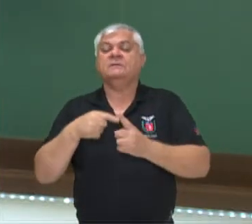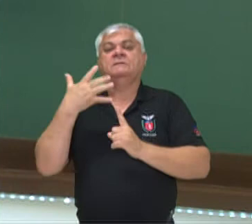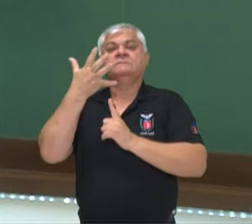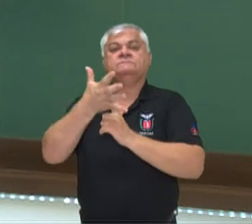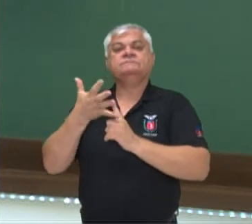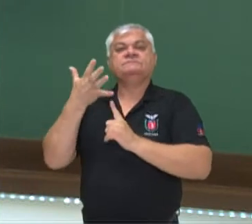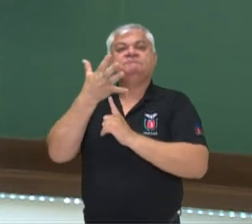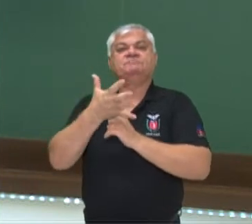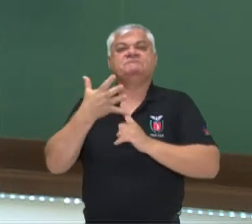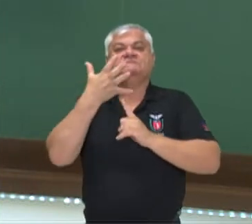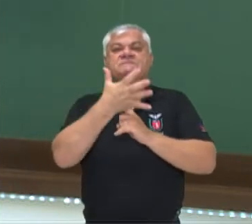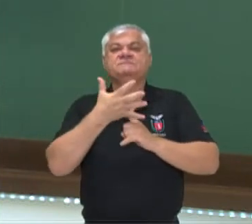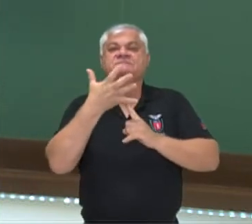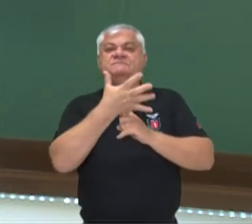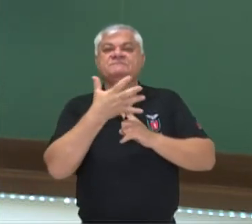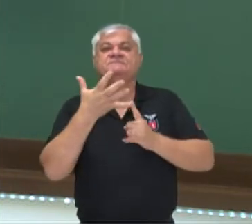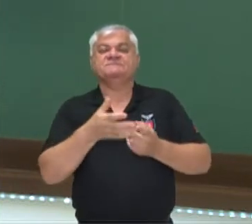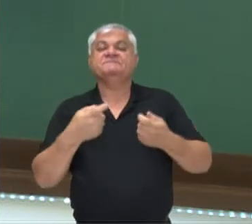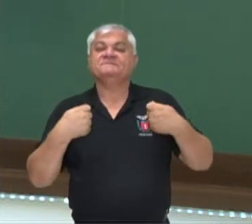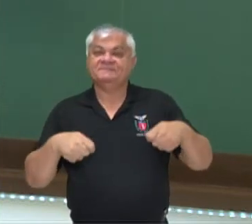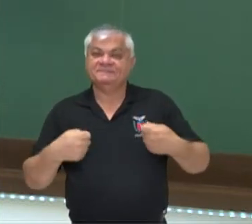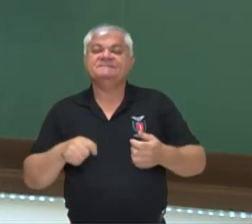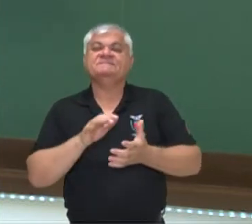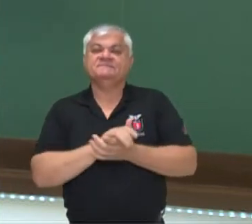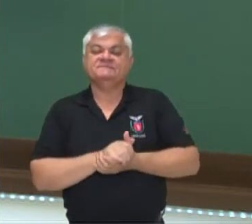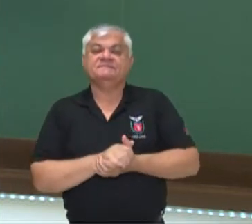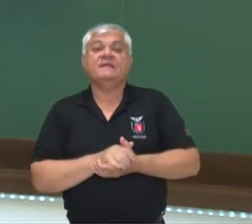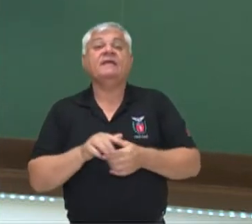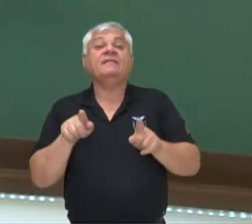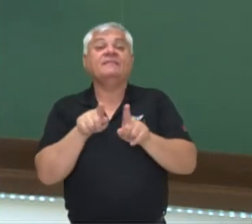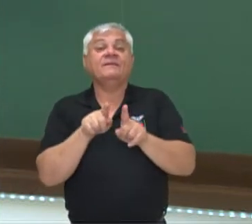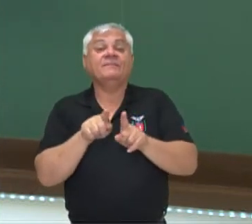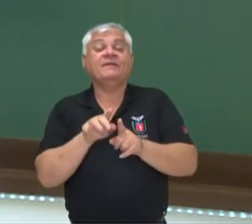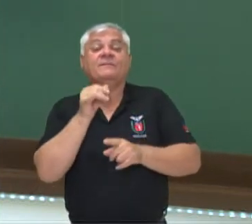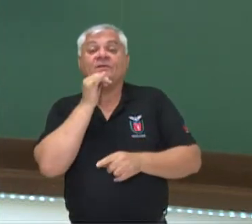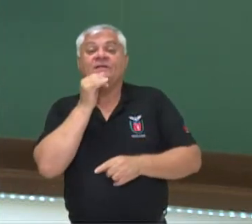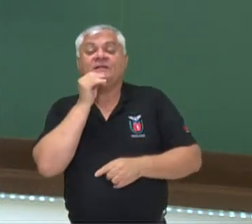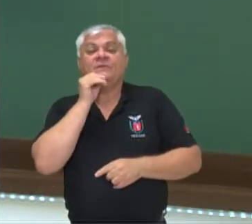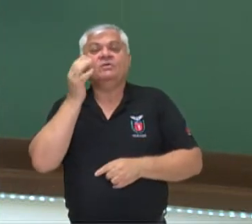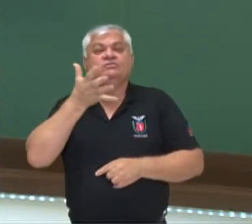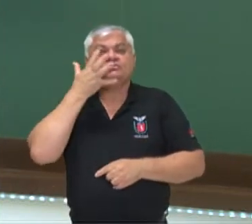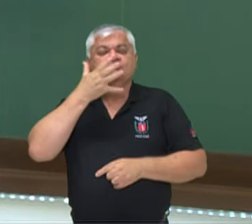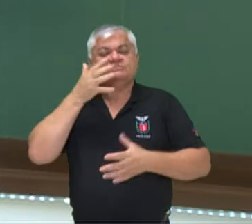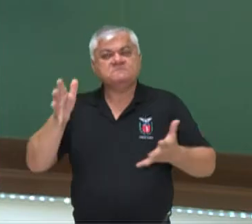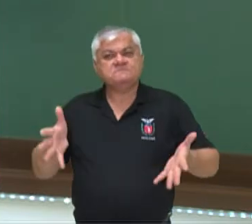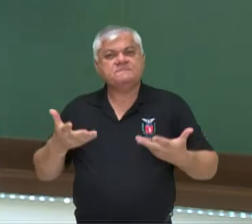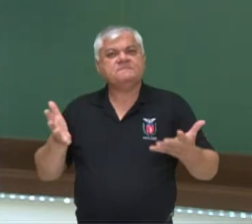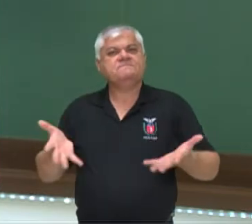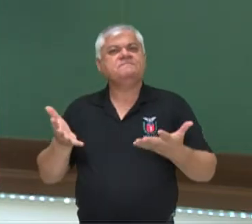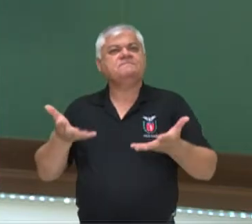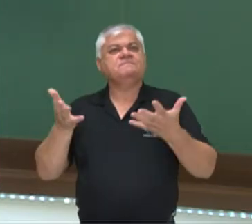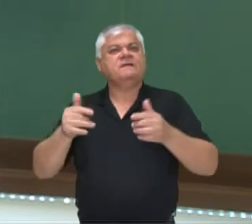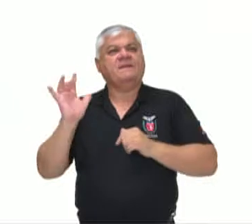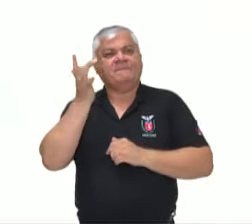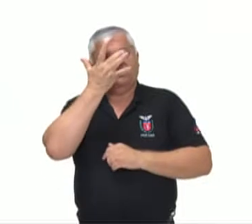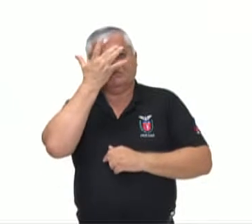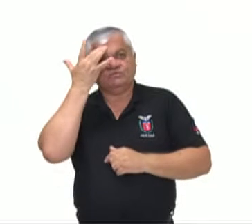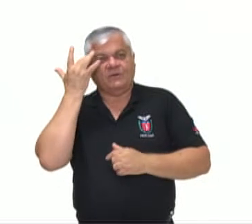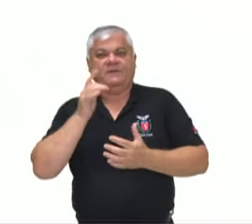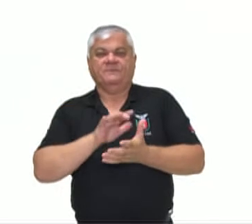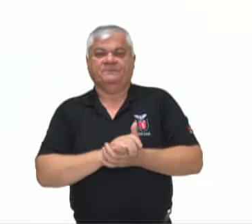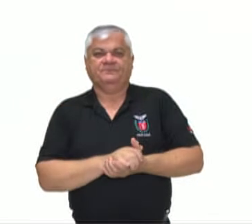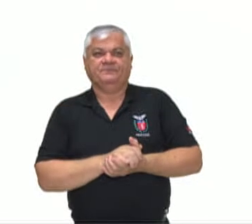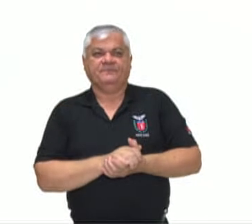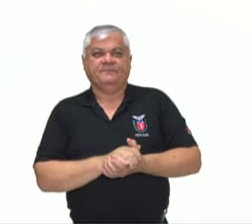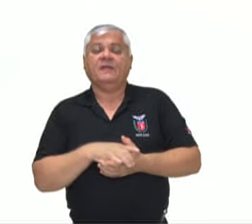linguagem afetiva e não violenta. E o discurso, ele serve para motivar as pessoas, né? Então aqui